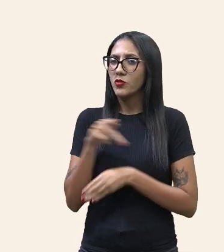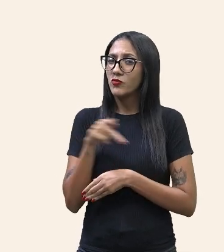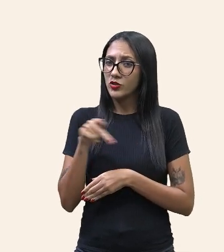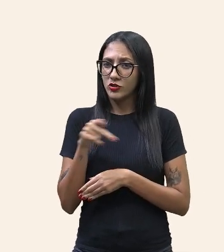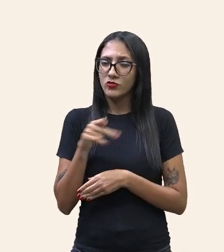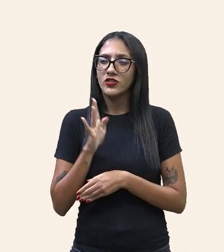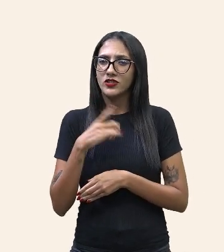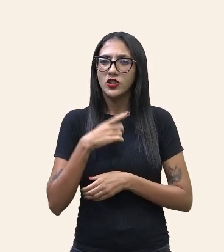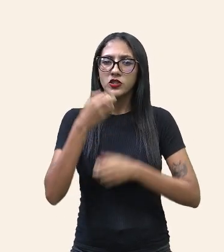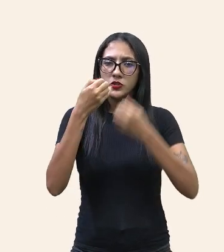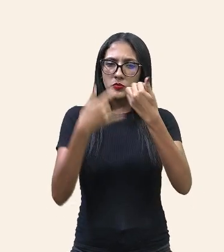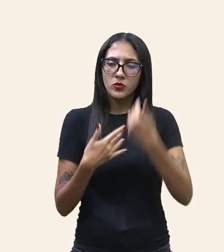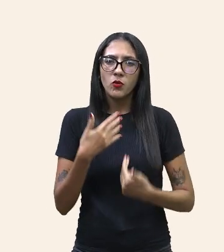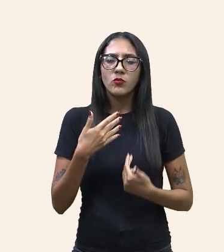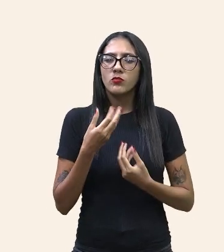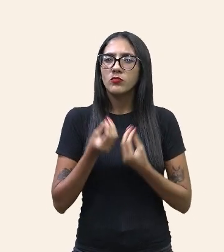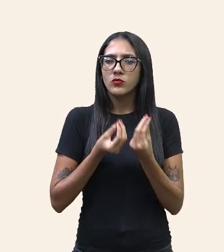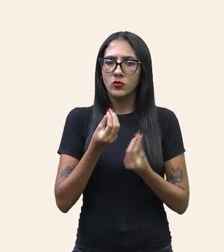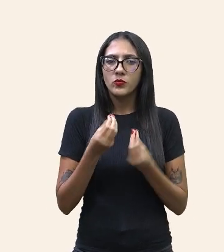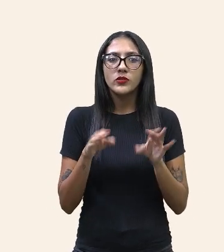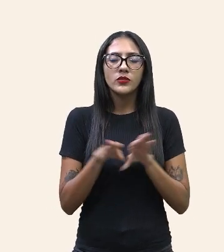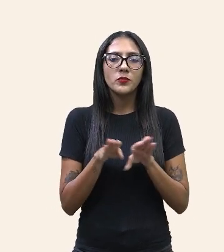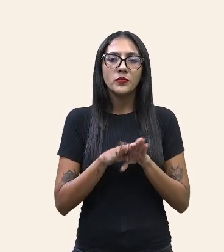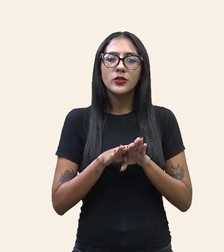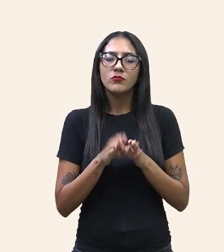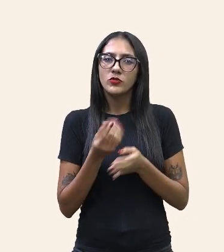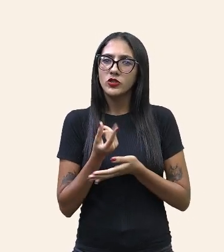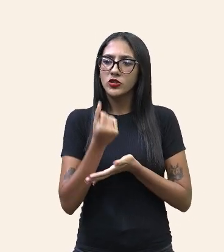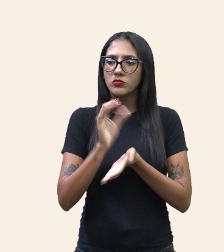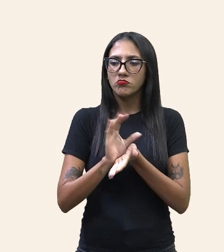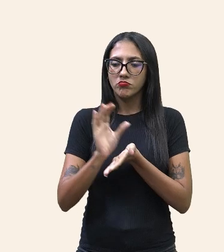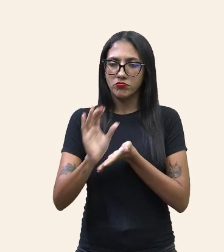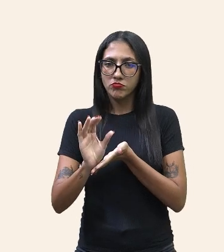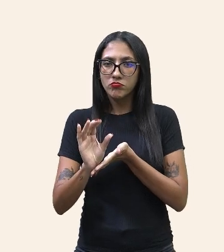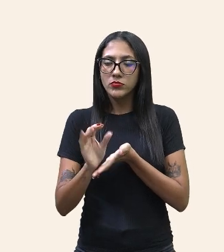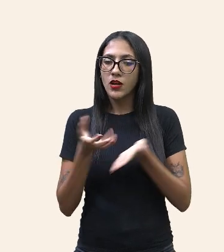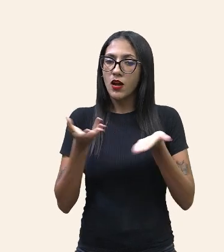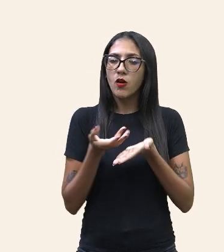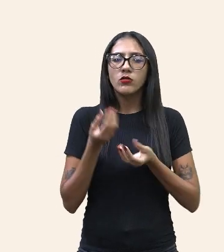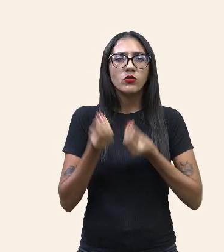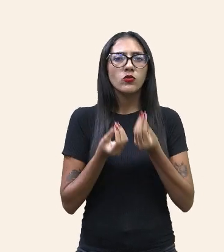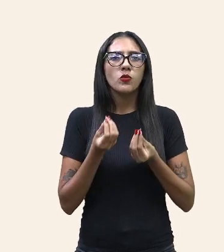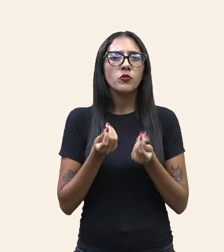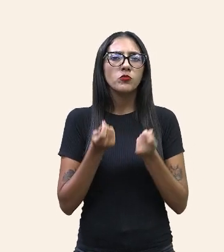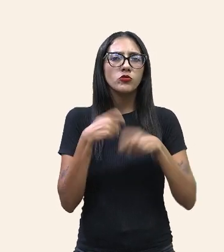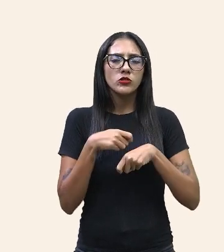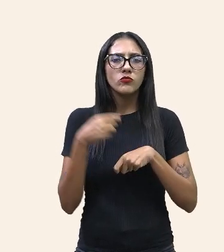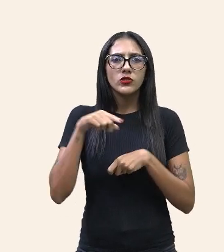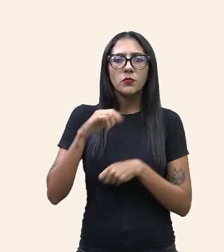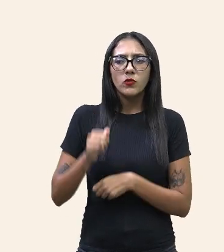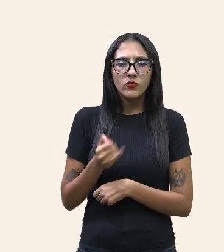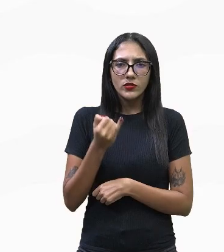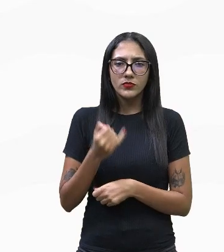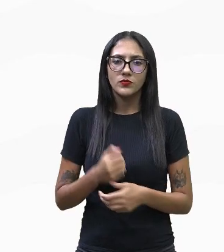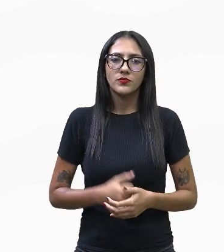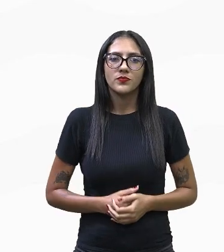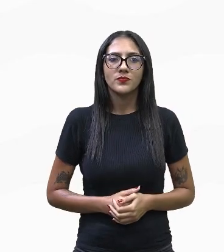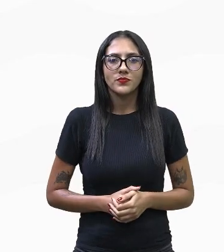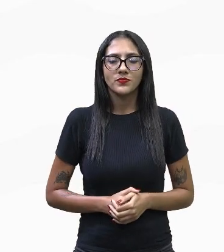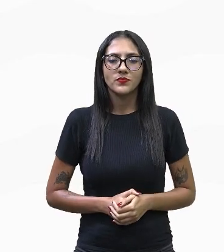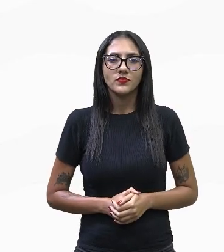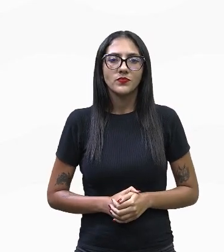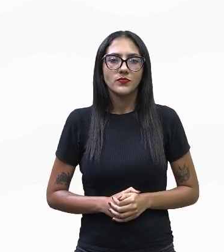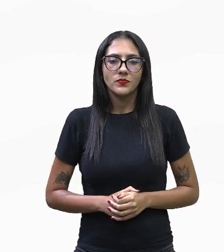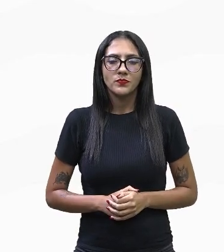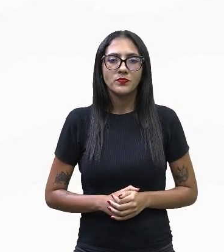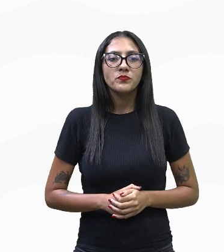sobrou dinheiro, como investir? Também é um ponto importante, né? Como garantir o sucesso do seu empreendimento? Vamos olhar agora?